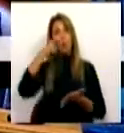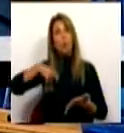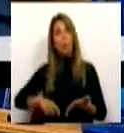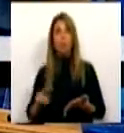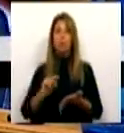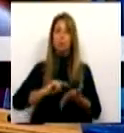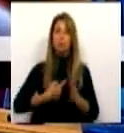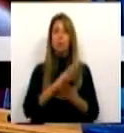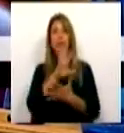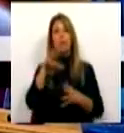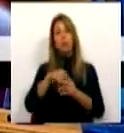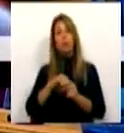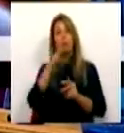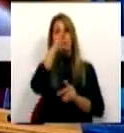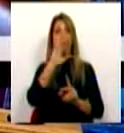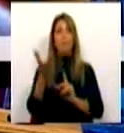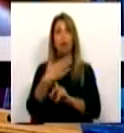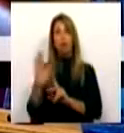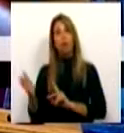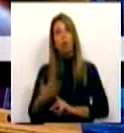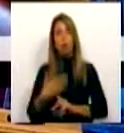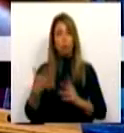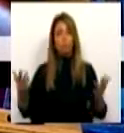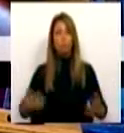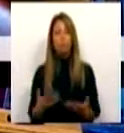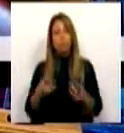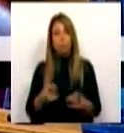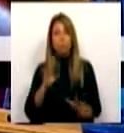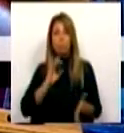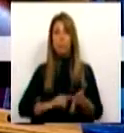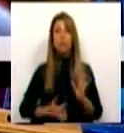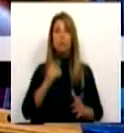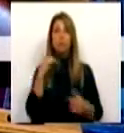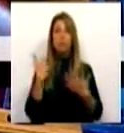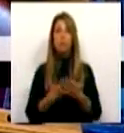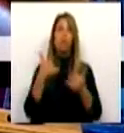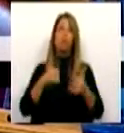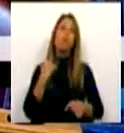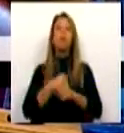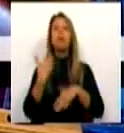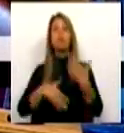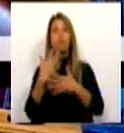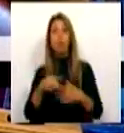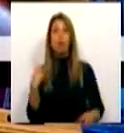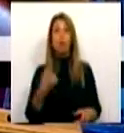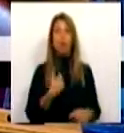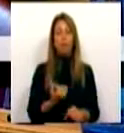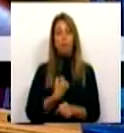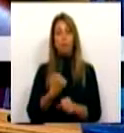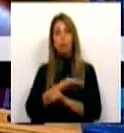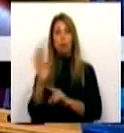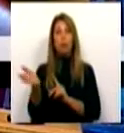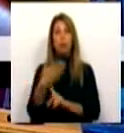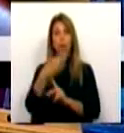Ou seja, esta questão é uma questão central para o bom desempenho das nossas funções diplomáticas